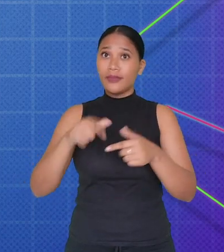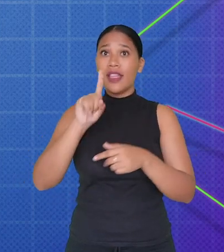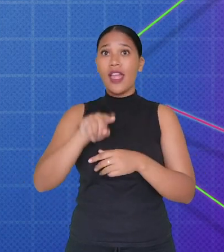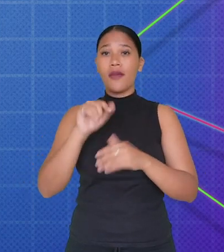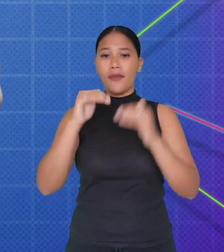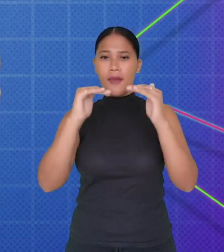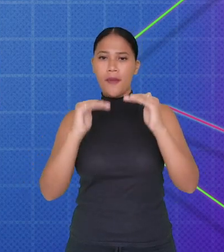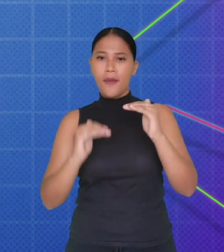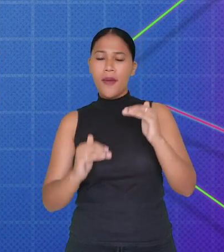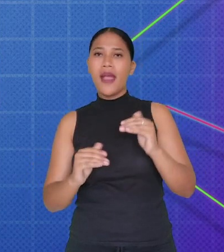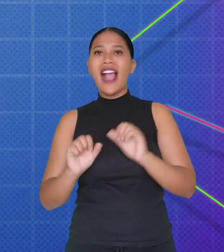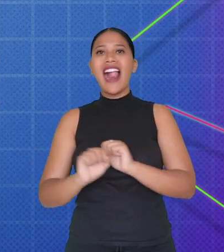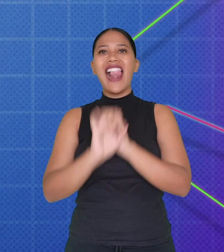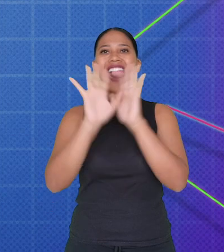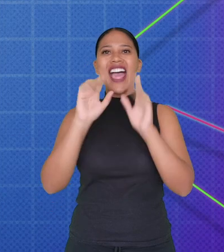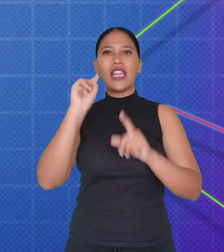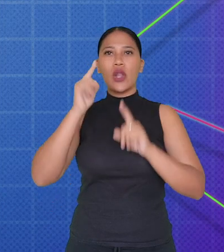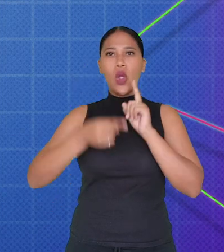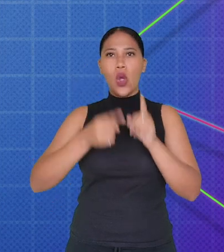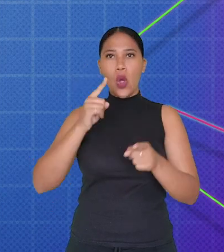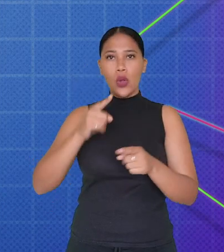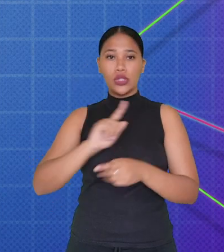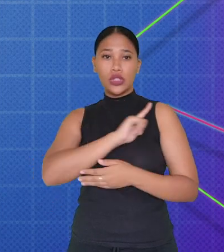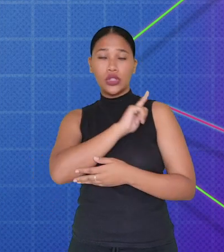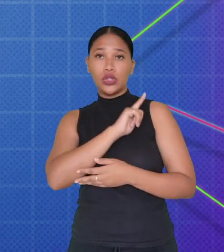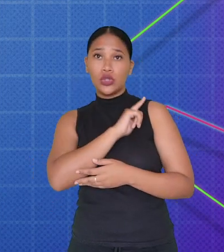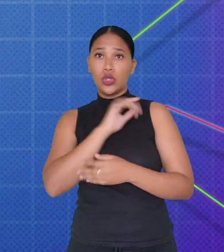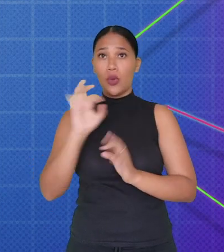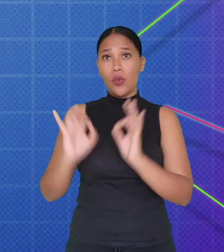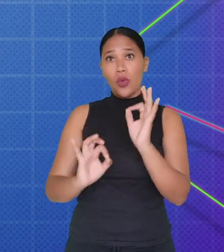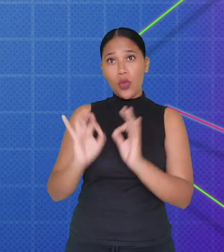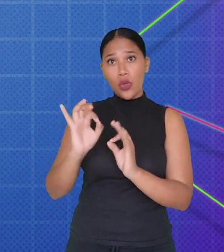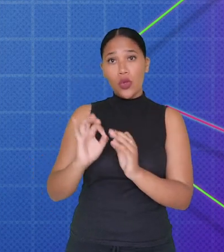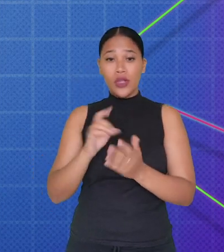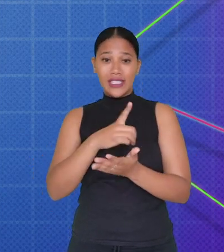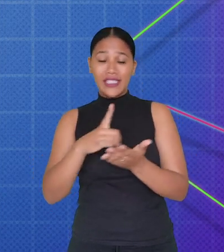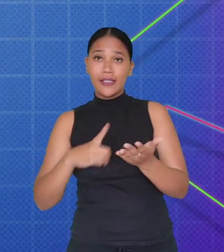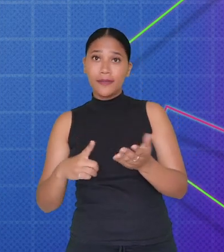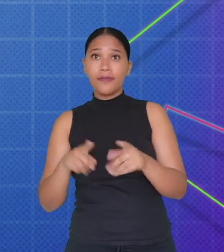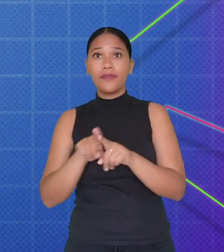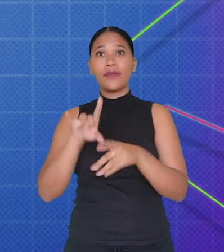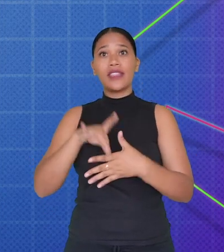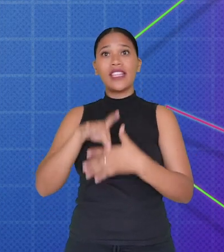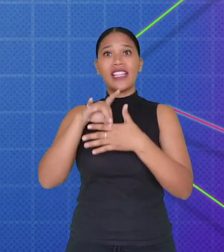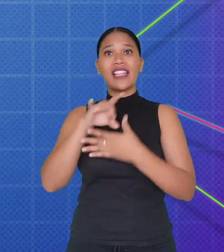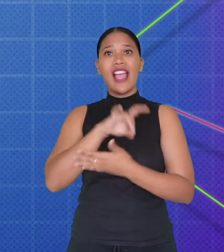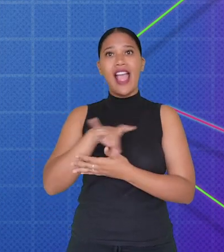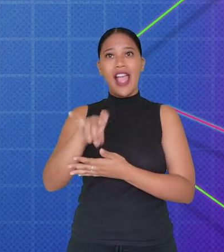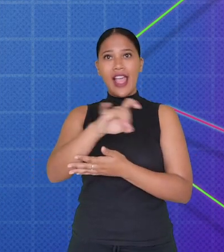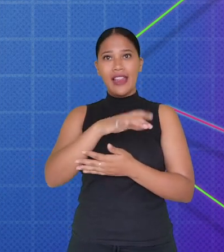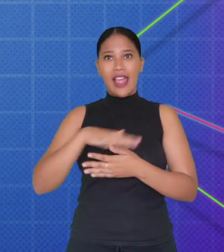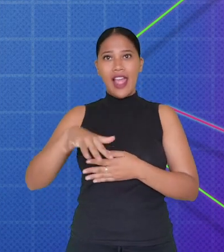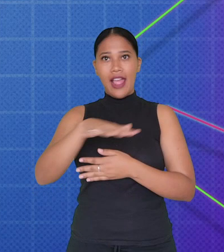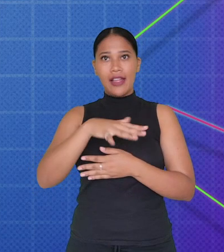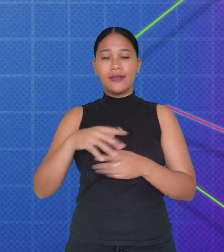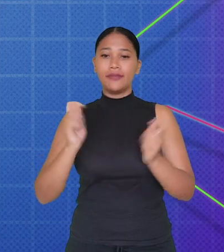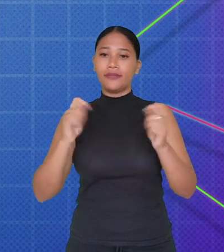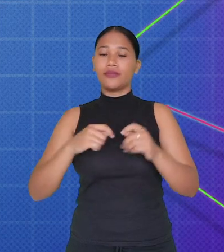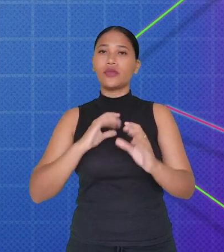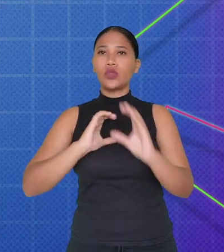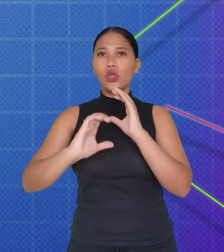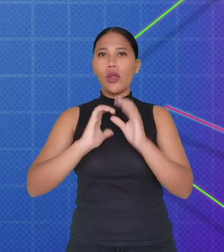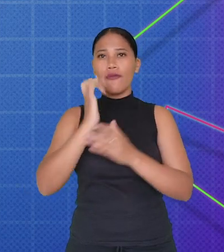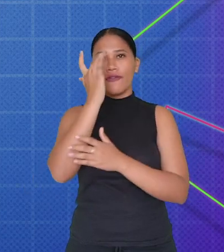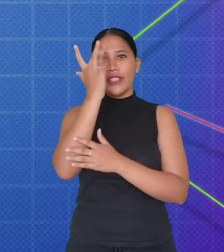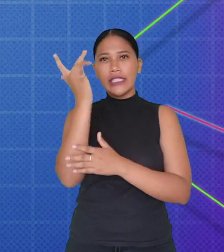é estabelecer uma hierarquia Clara de comando com gestor produtor game design e líderes de cada área de forma que todos